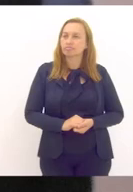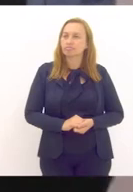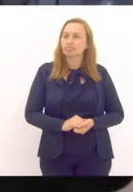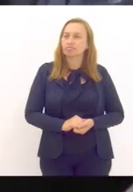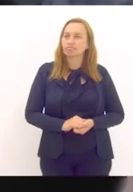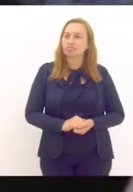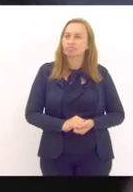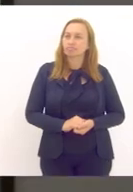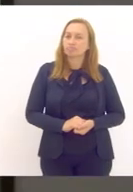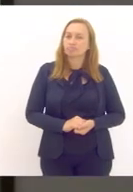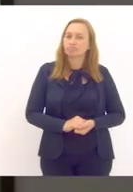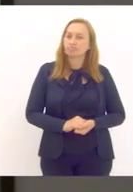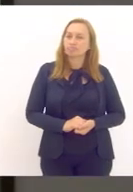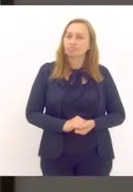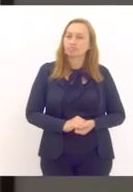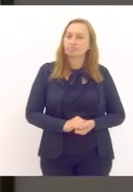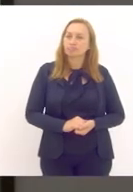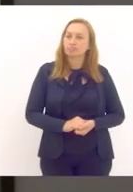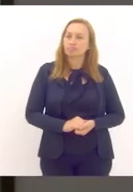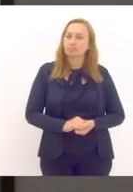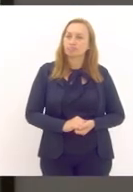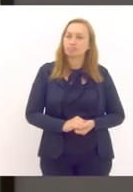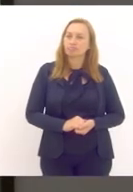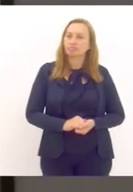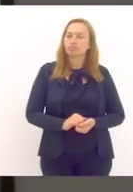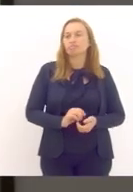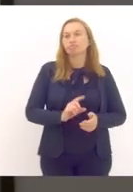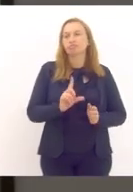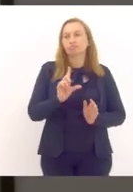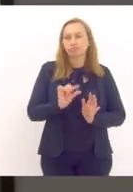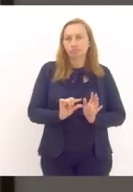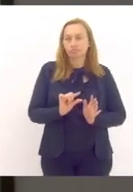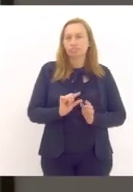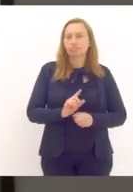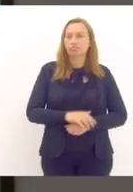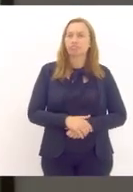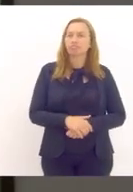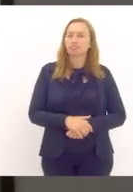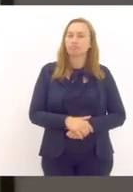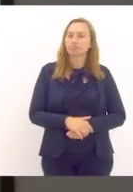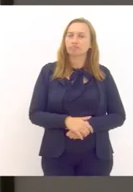aumente... E aquilo ali diminua, mas isso é algo de longo prazo.